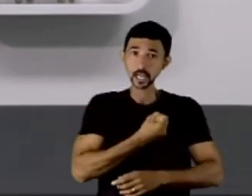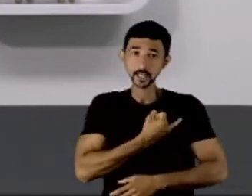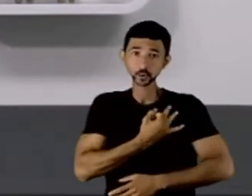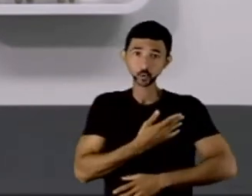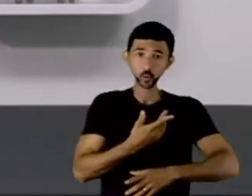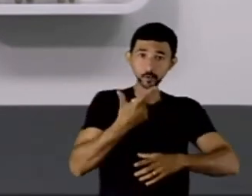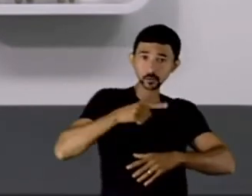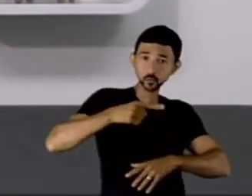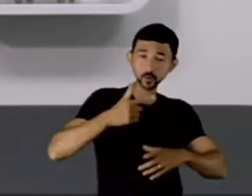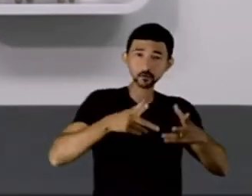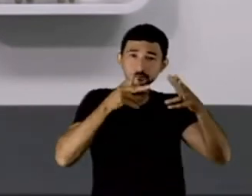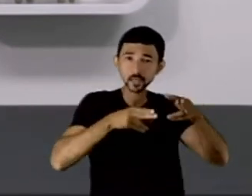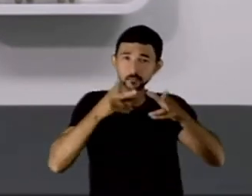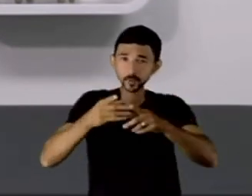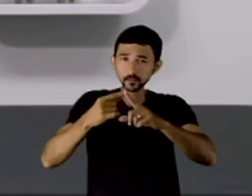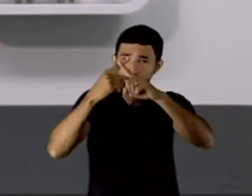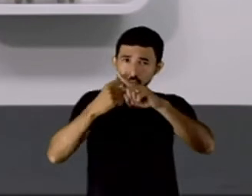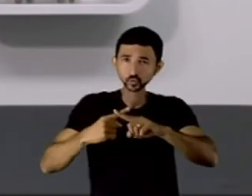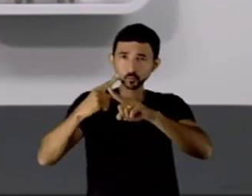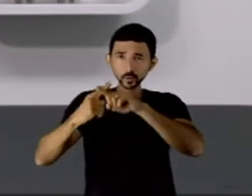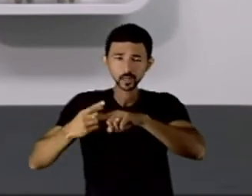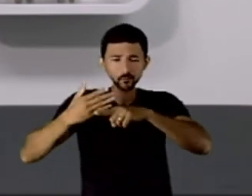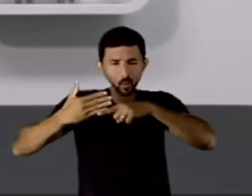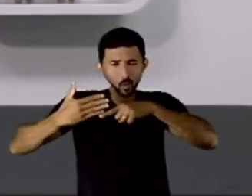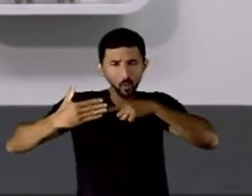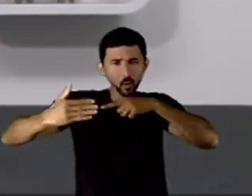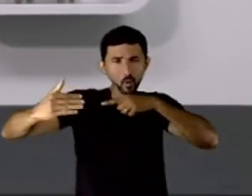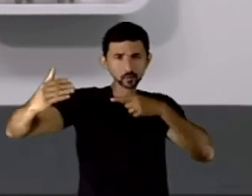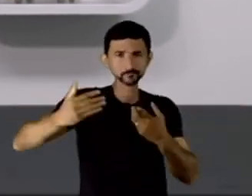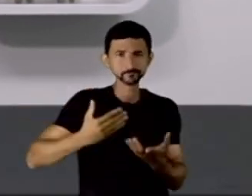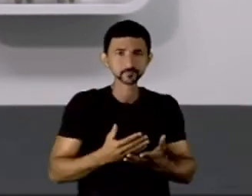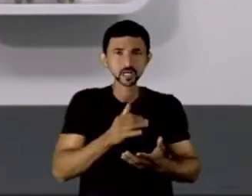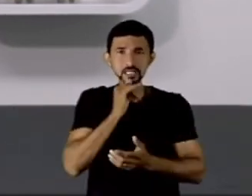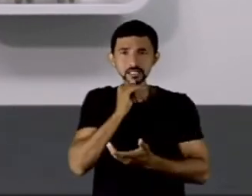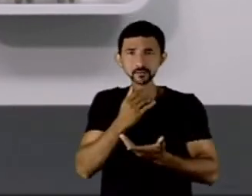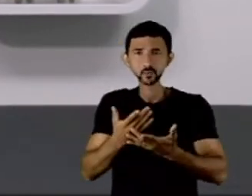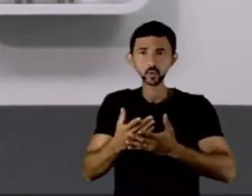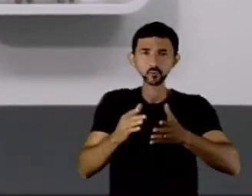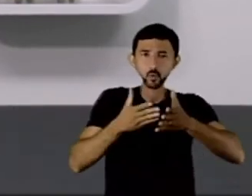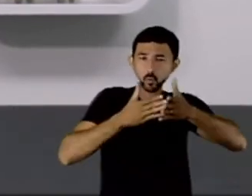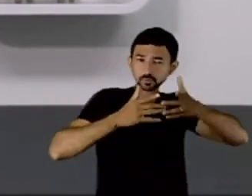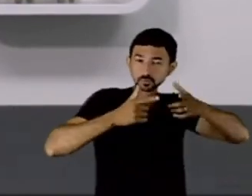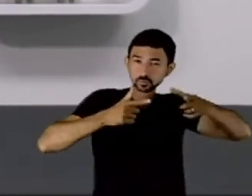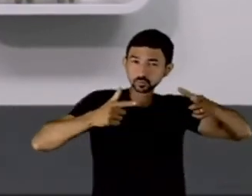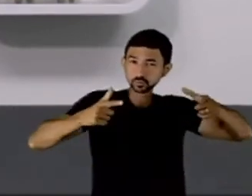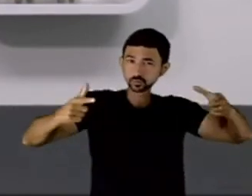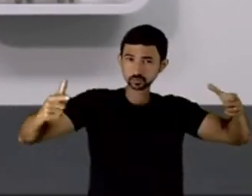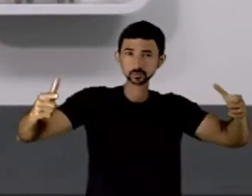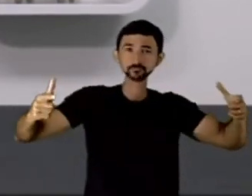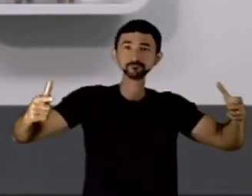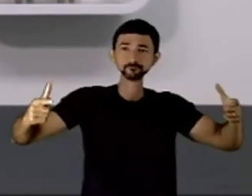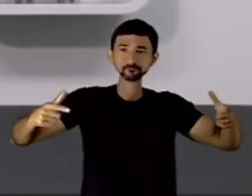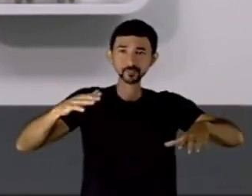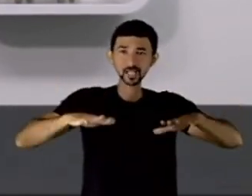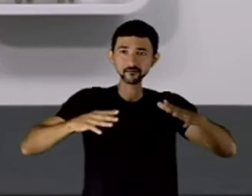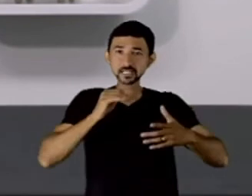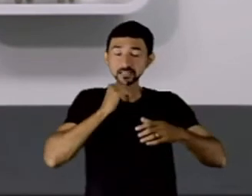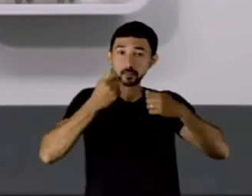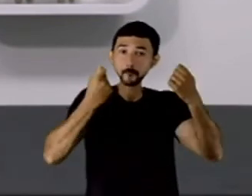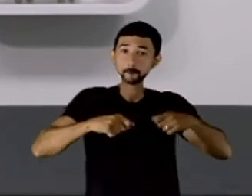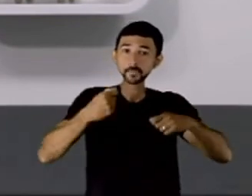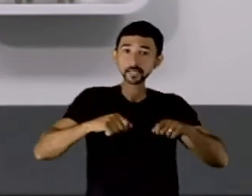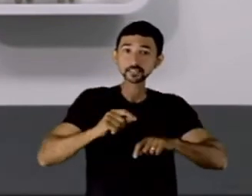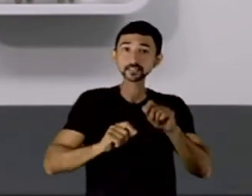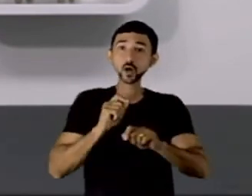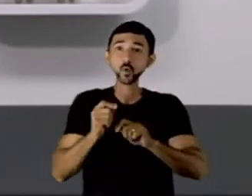multiplicam e eles vão chegar no momento em que eles podem ser tão grandes que a gente vai